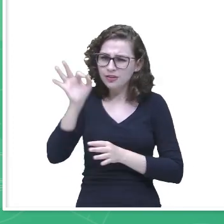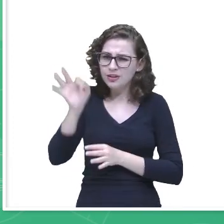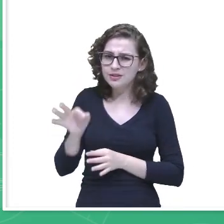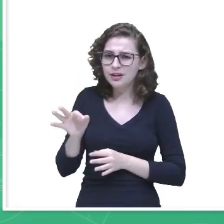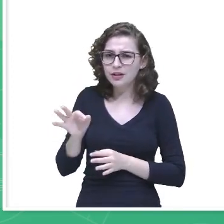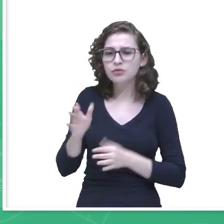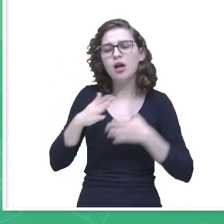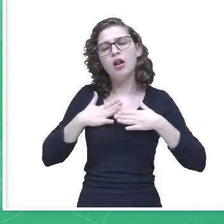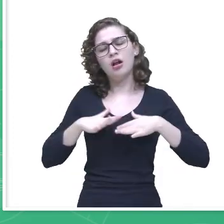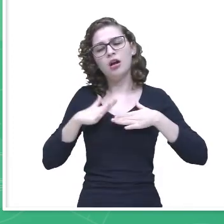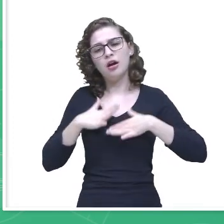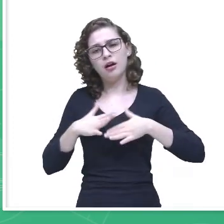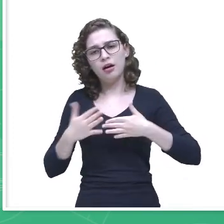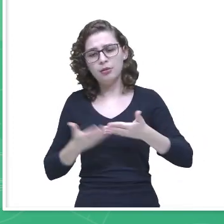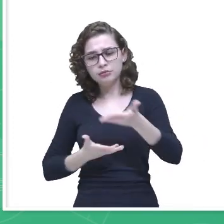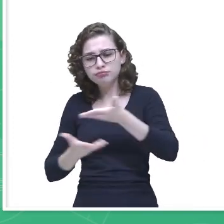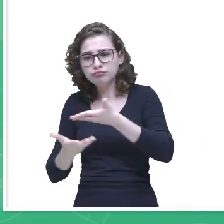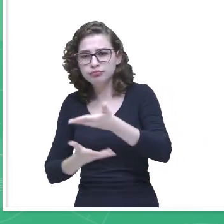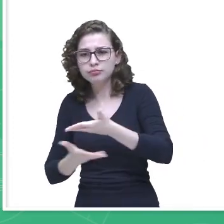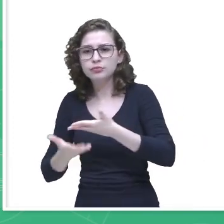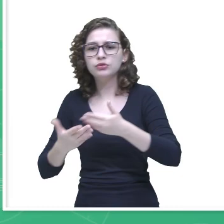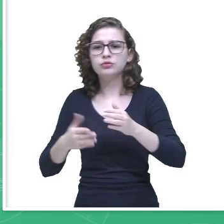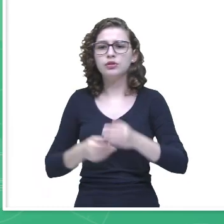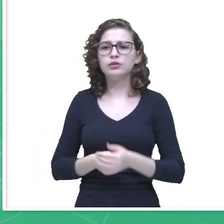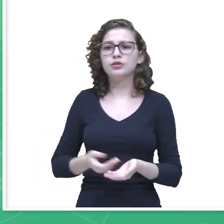gente está aqui exatamente